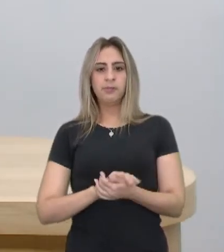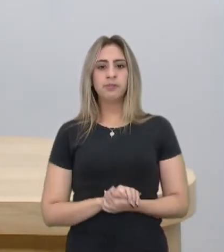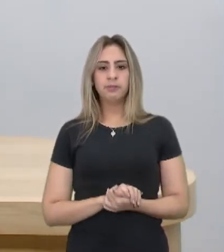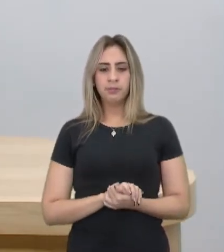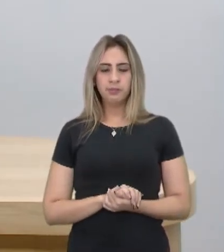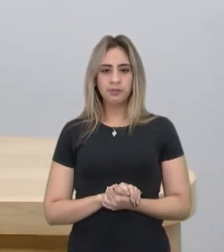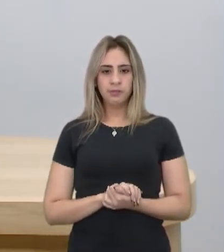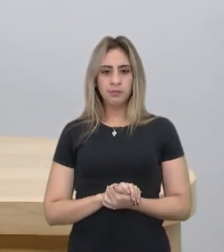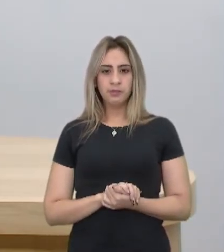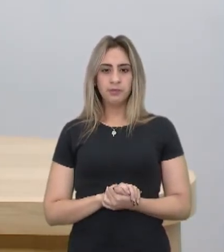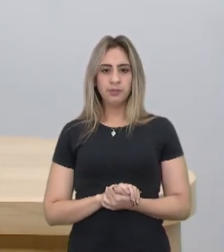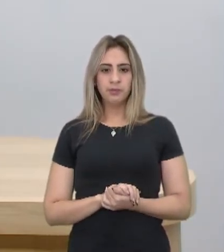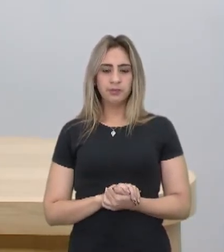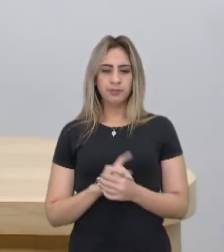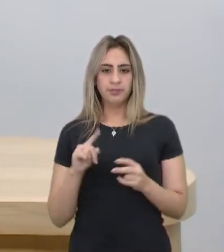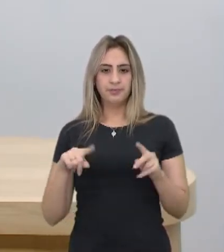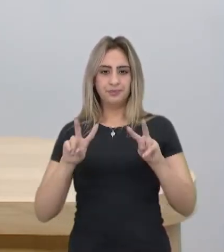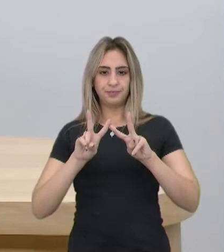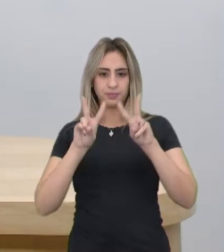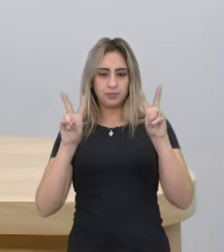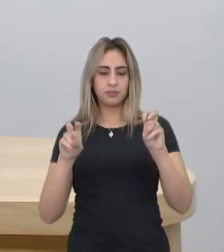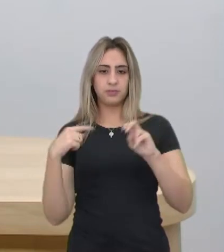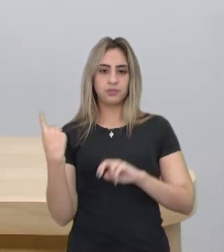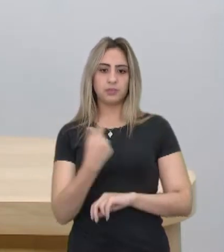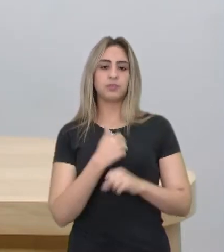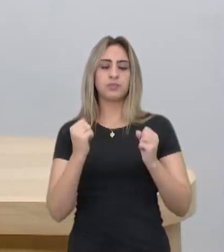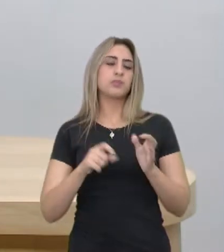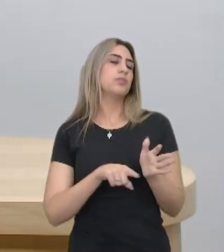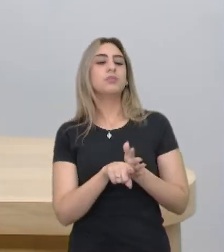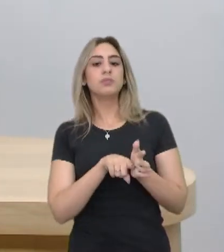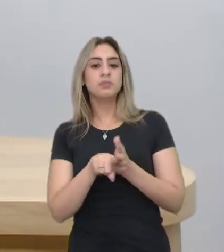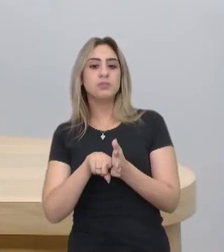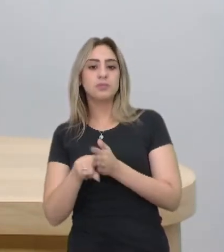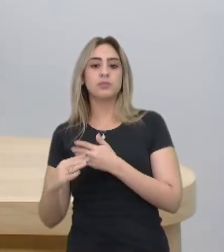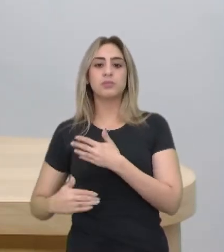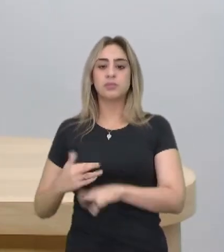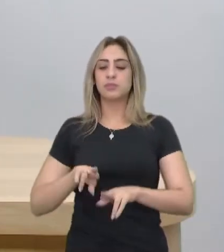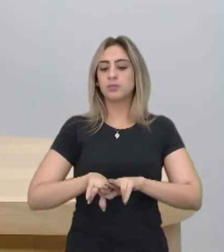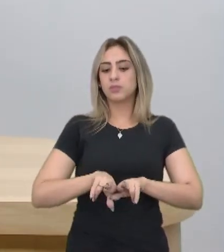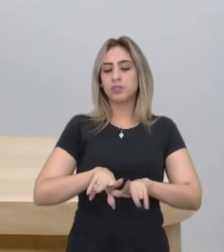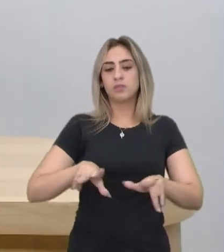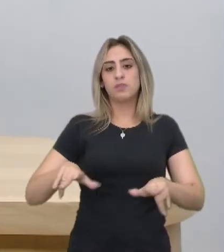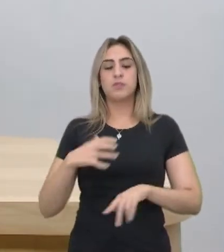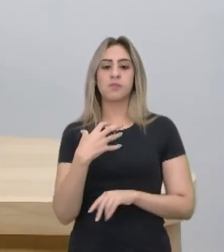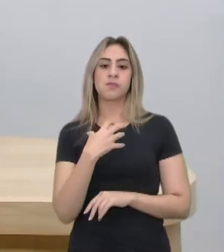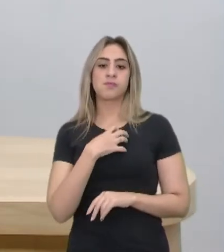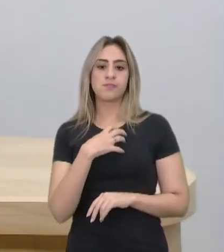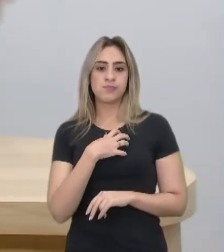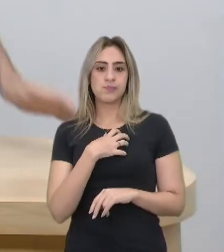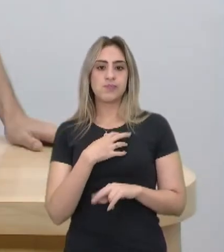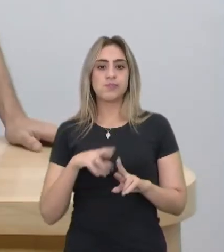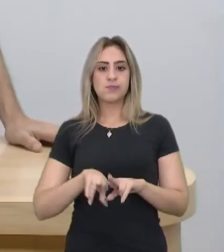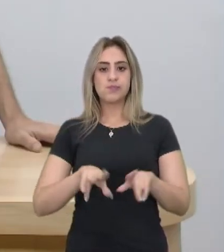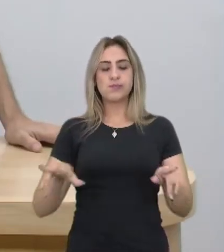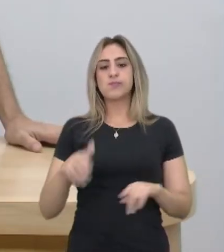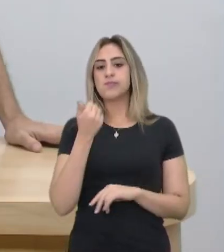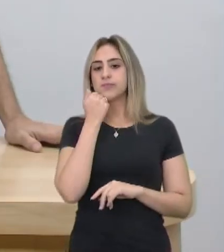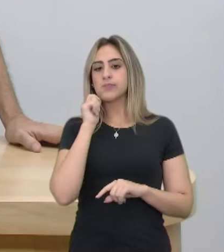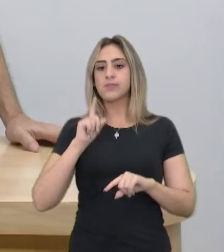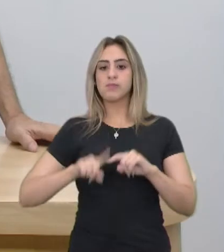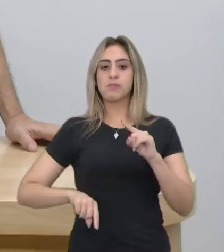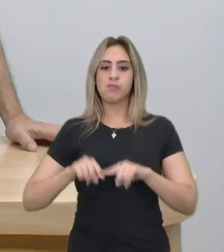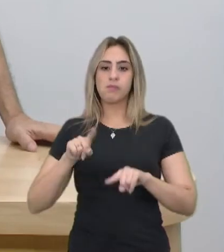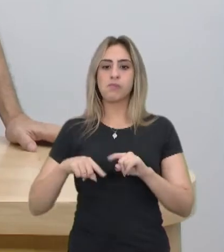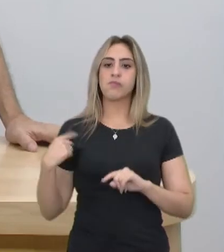antirracistas, que é uma questão que a gente pode analisar aí em diversos tipos, né, em diversas ciências, em diversas matérias,